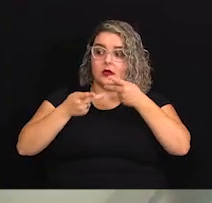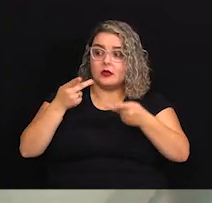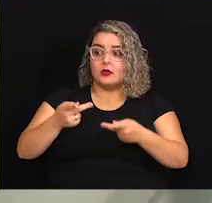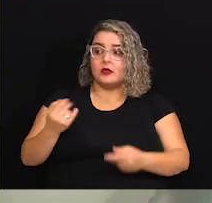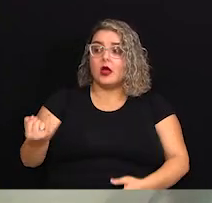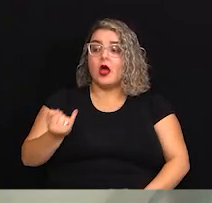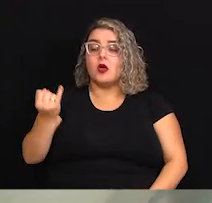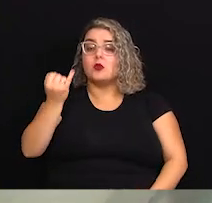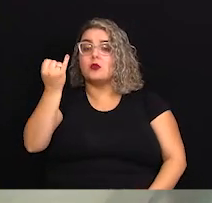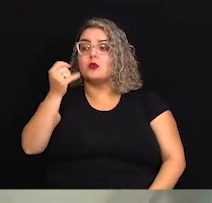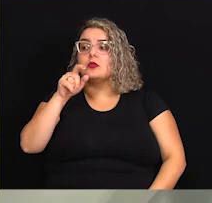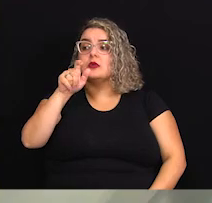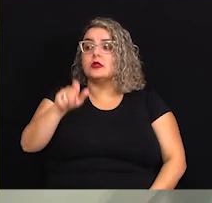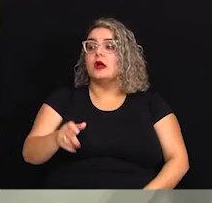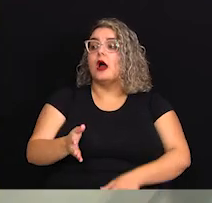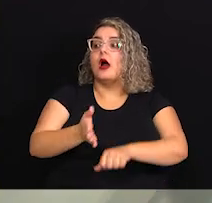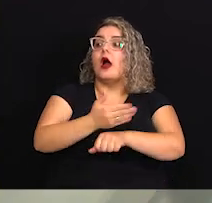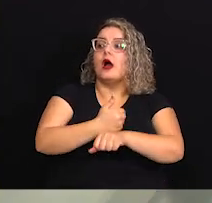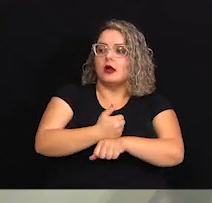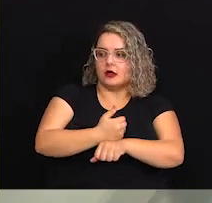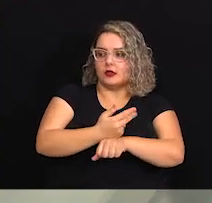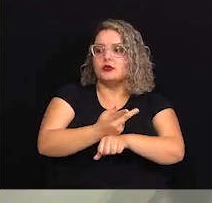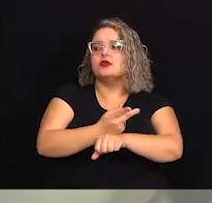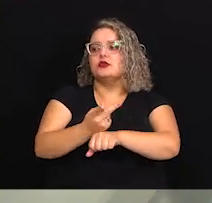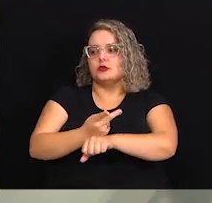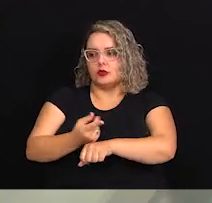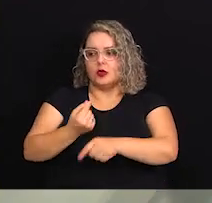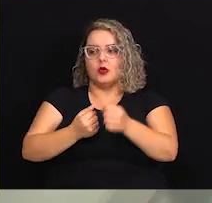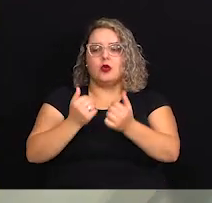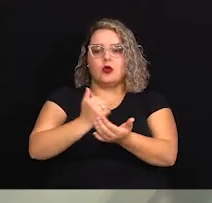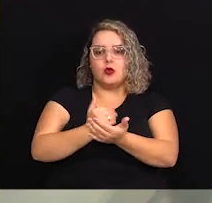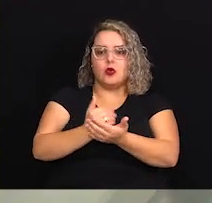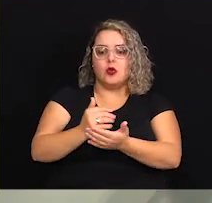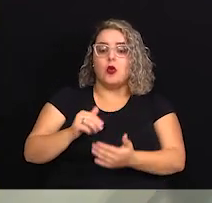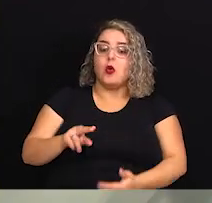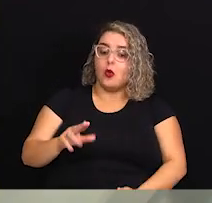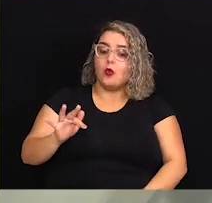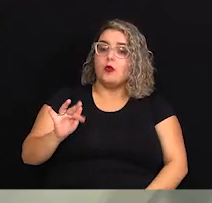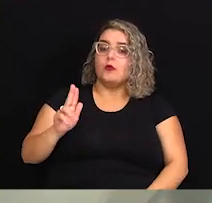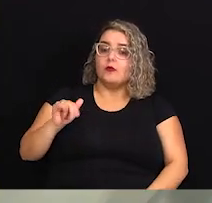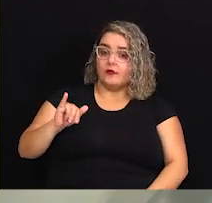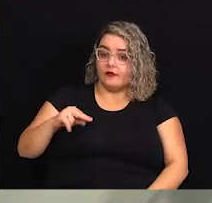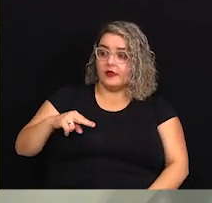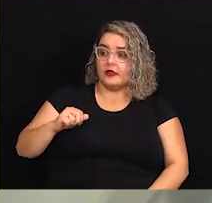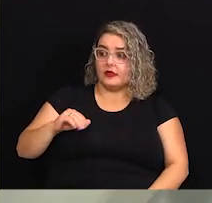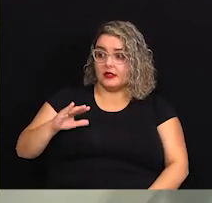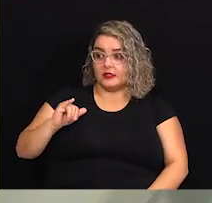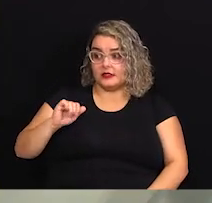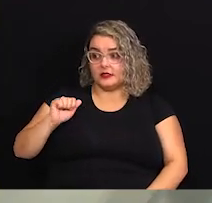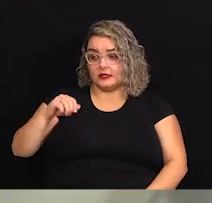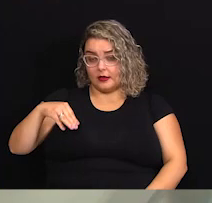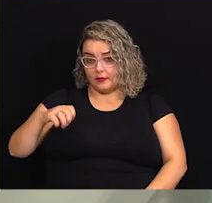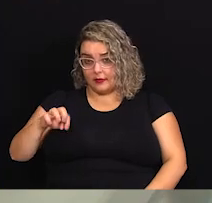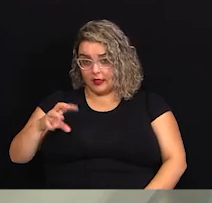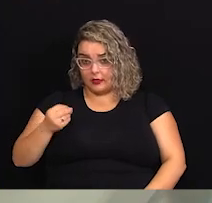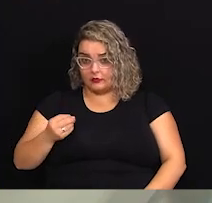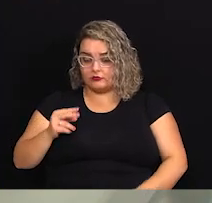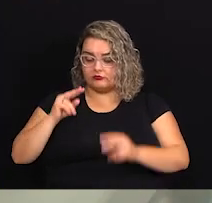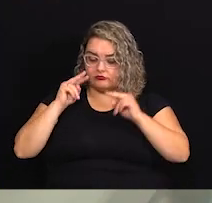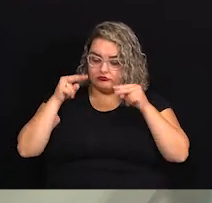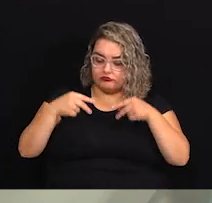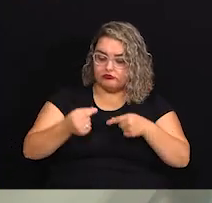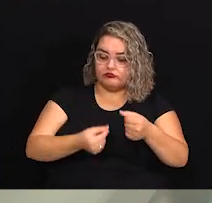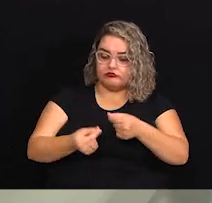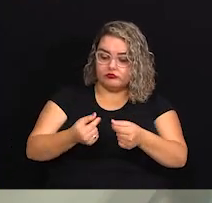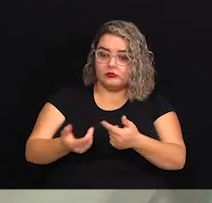pouquinho sobre a importância da pessoa, antes de procurar um empréstimo ou um financiamento, ela olhar um pouco para a situação financeira